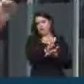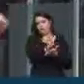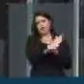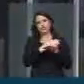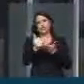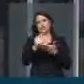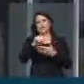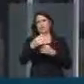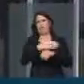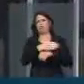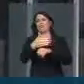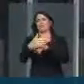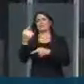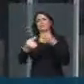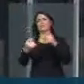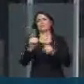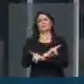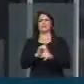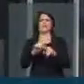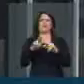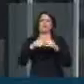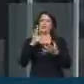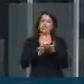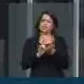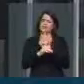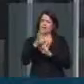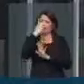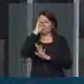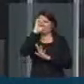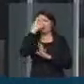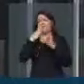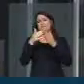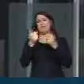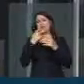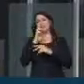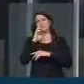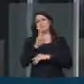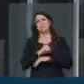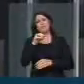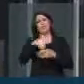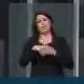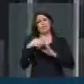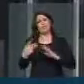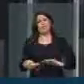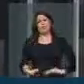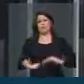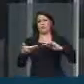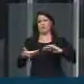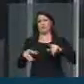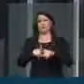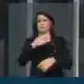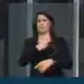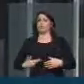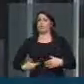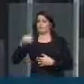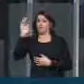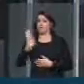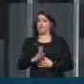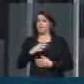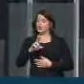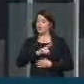o que protelar nesse debate, porque os autores pedem resposta do poder do Congresso Nacional e do governo brasileiro,